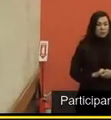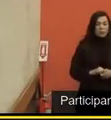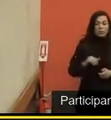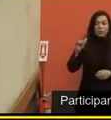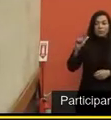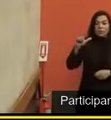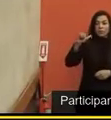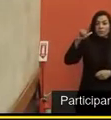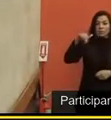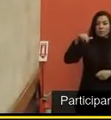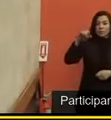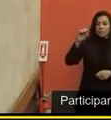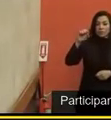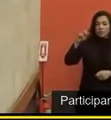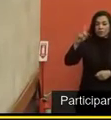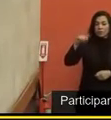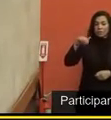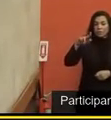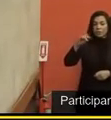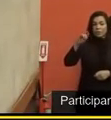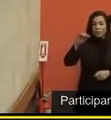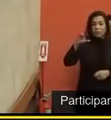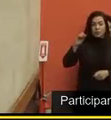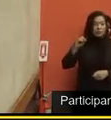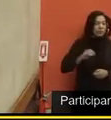Aline da Silva Pinheiro.